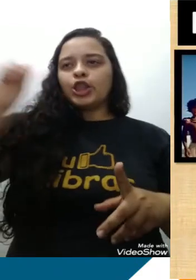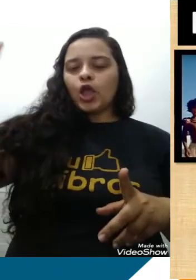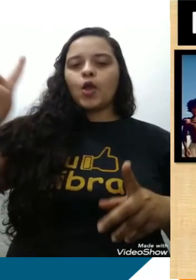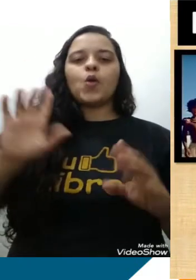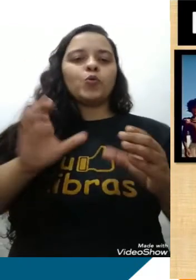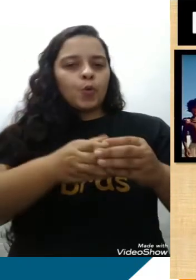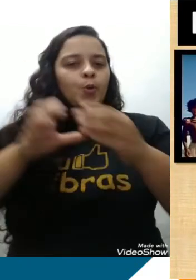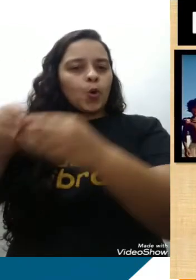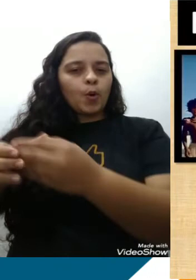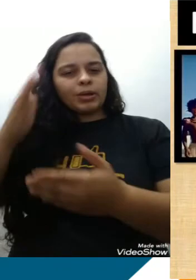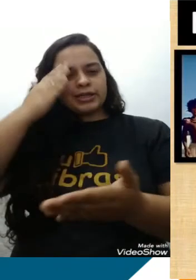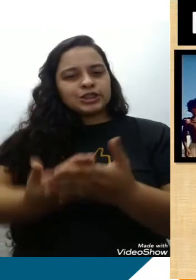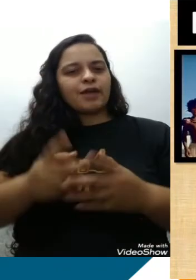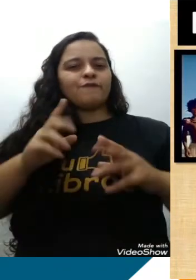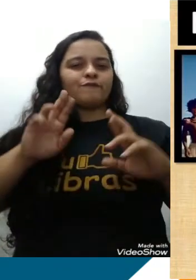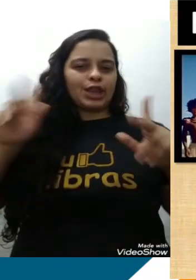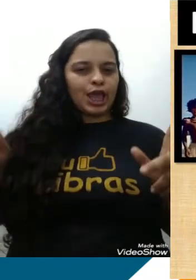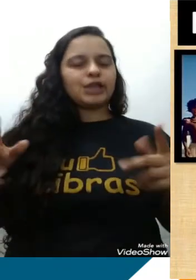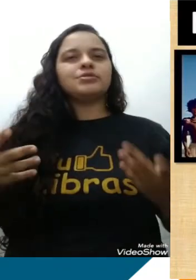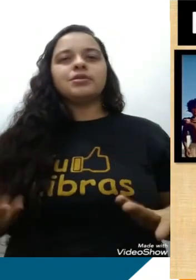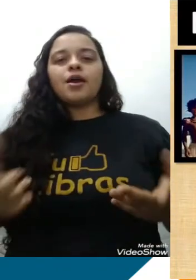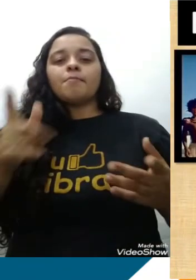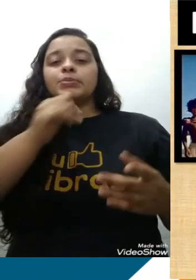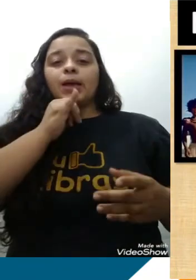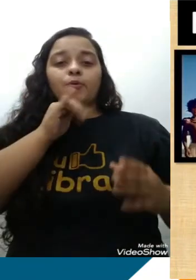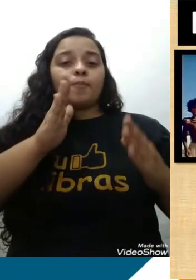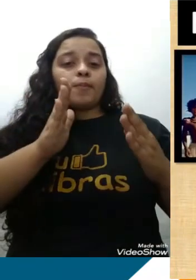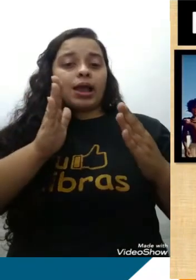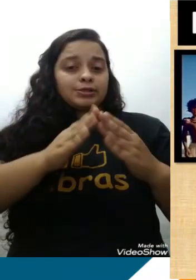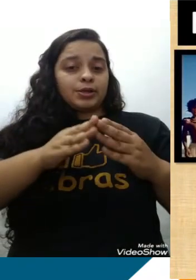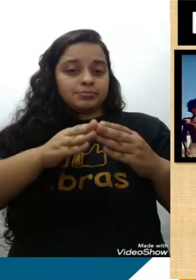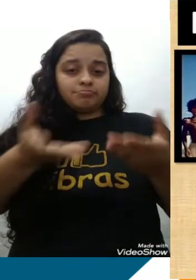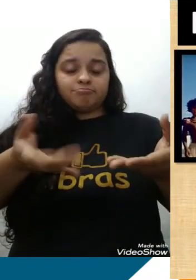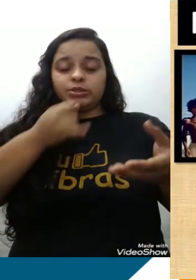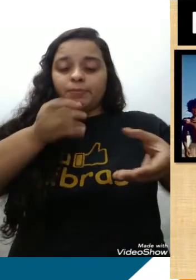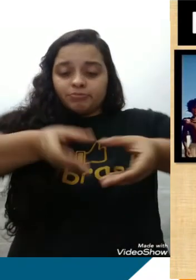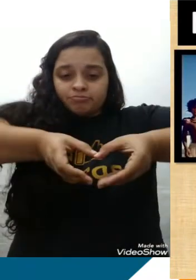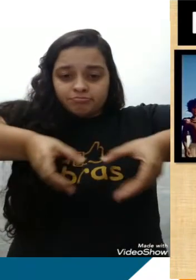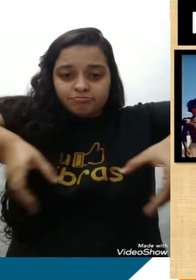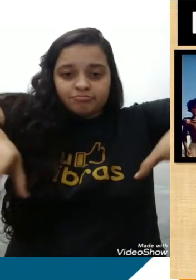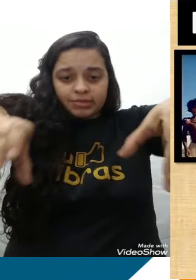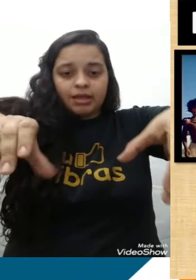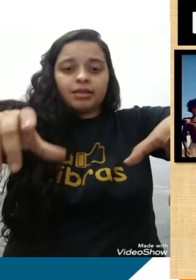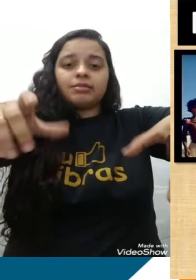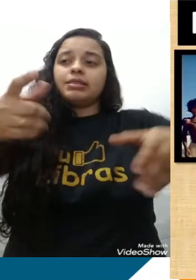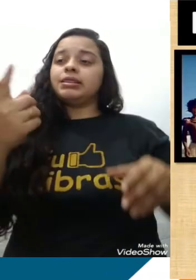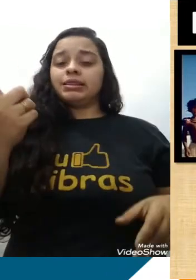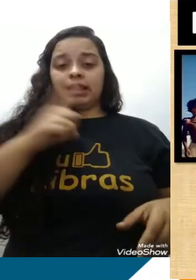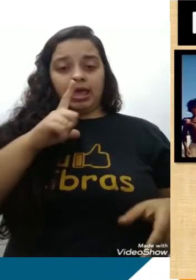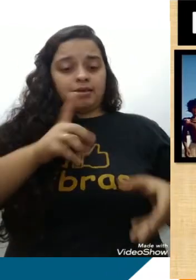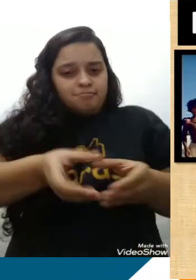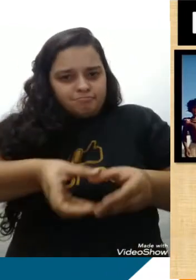né? Diversas formas de moradia, que a gente tem exemplos. Olha, essa daqui, por exemplo, é uma forma de moradia do povo Xingu. Tem